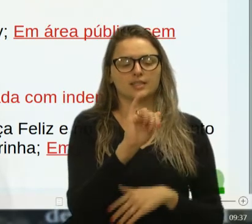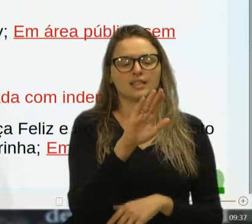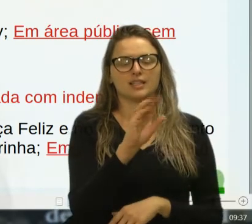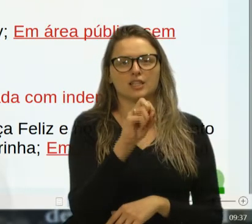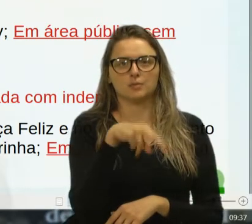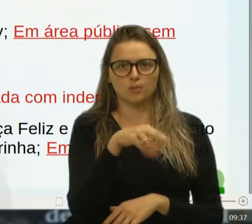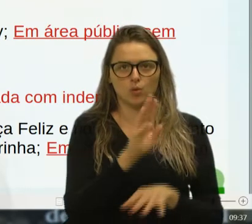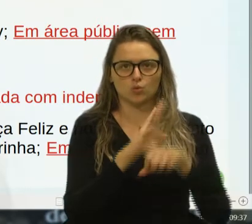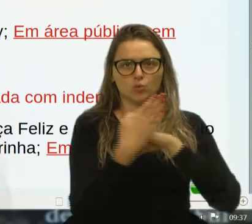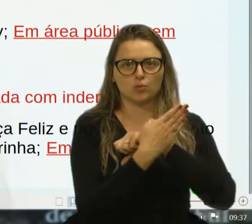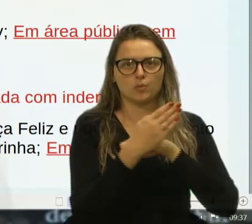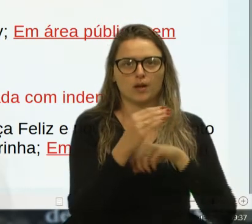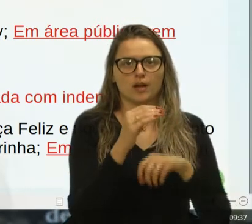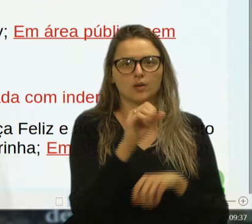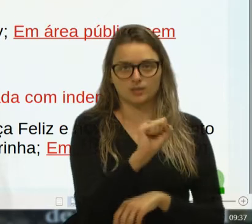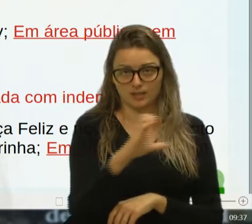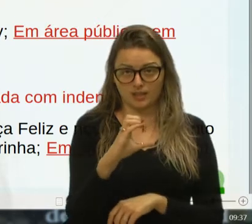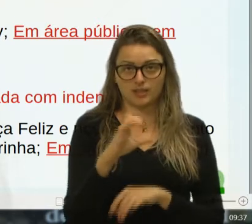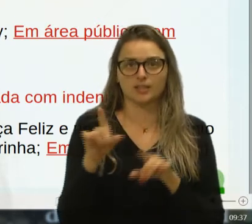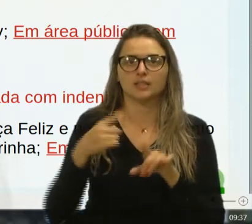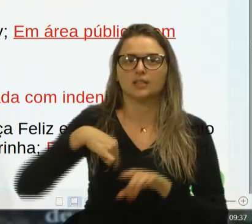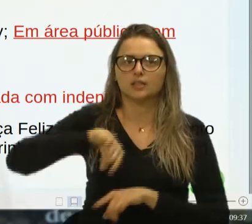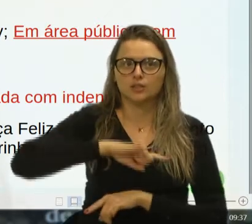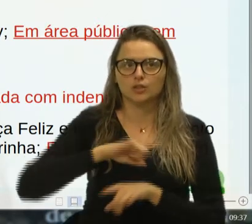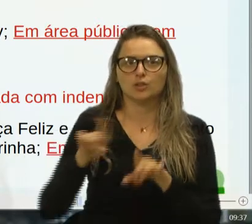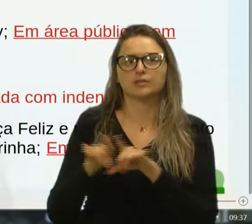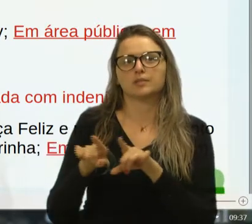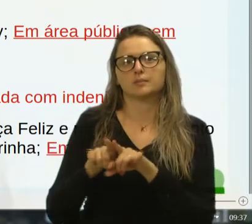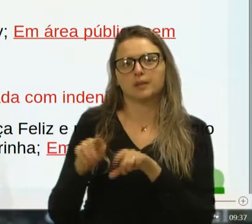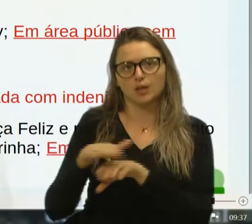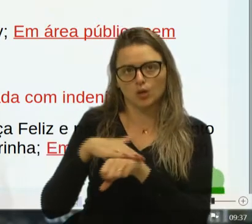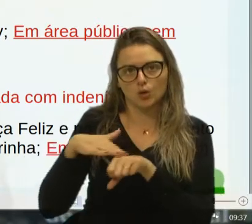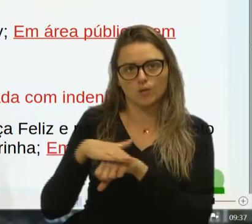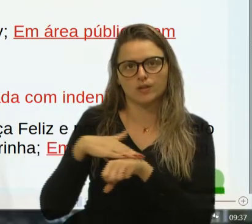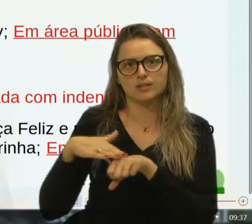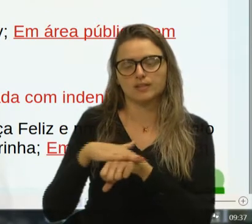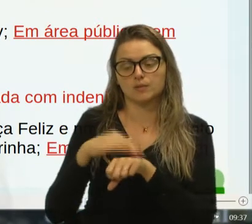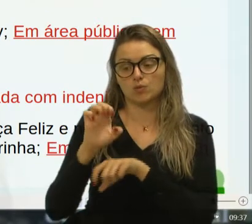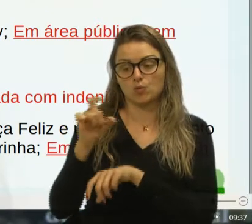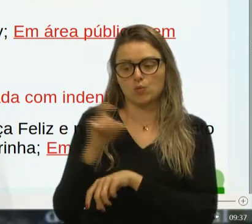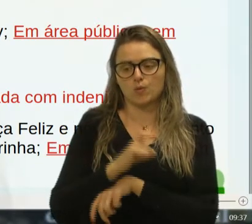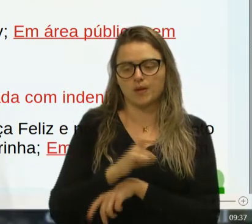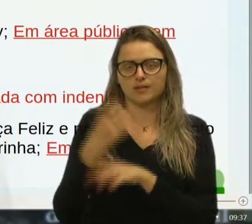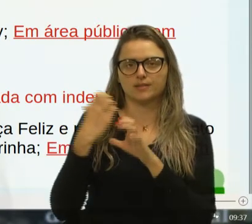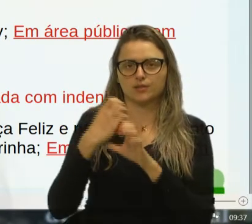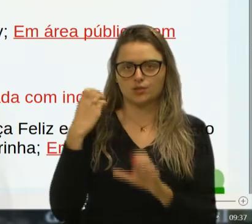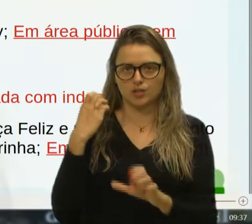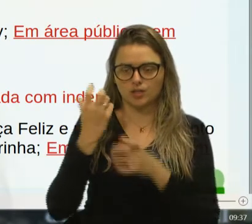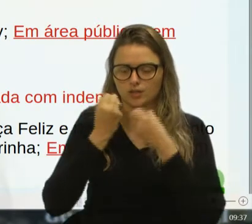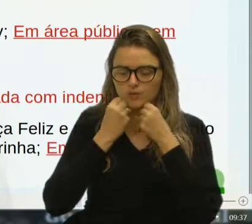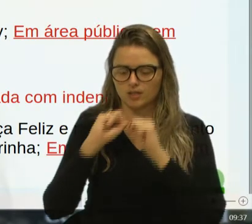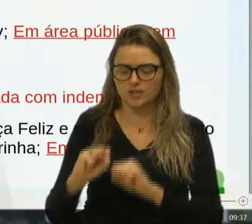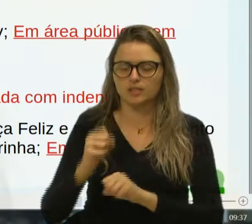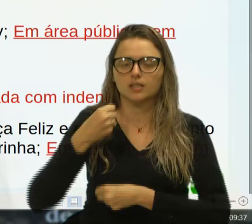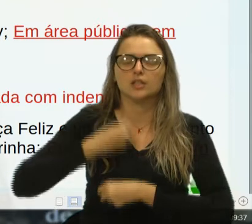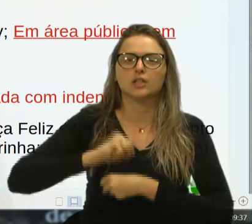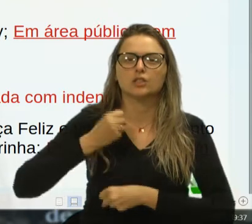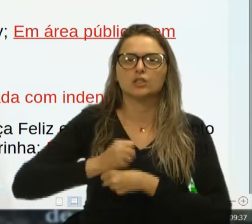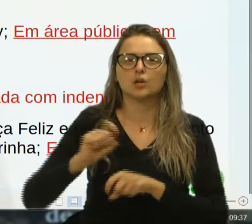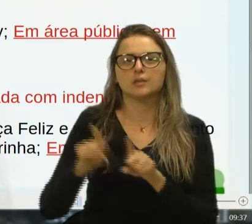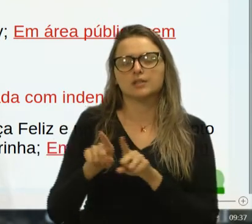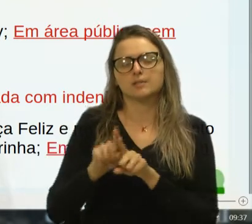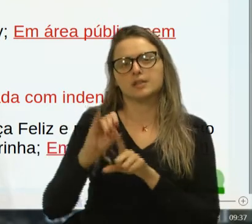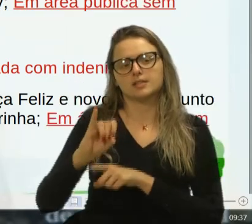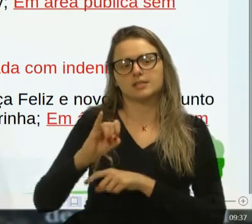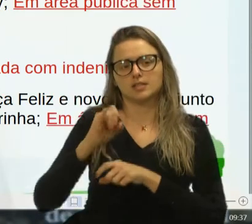Catarina, nós tivemos o cuidado de ouvir o ex-engenheiro da Secretaria de Obras, Rudimar Chies, se essa obra